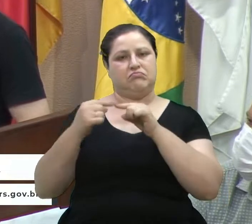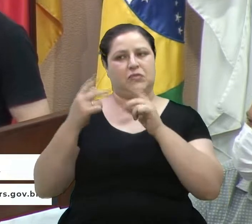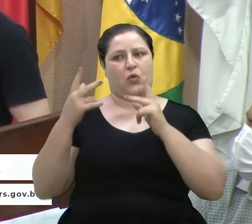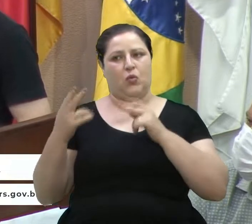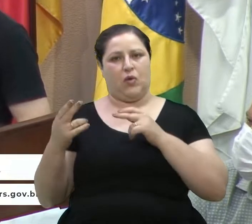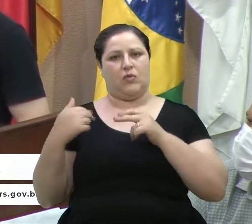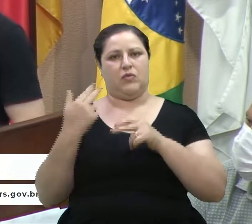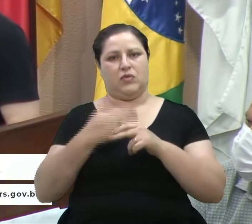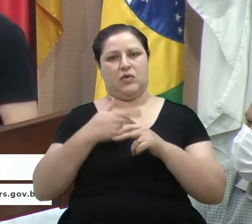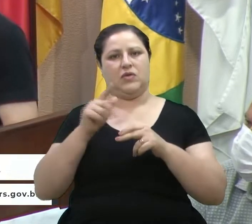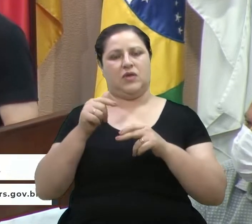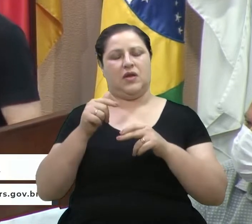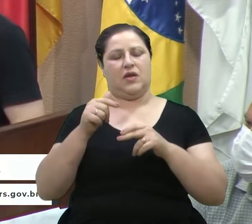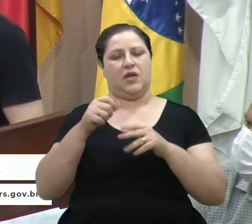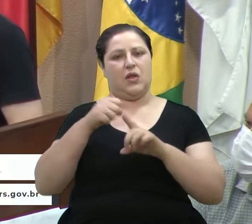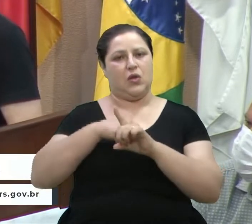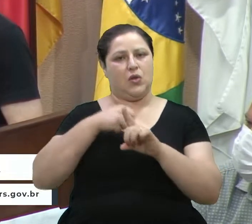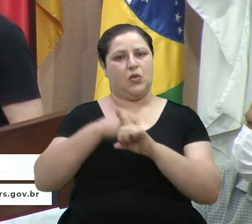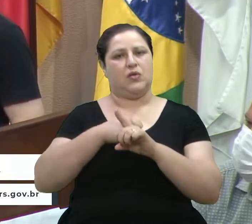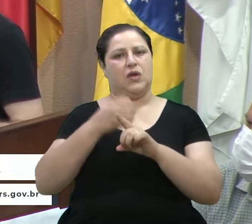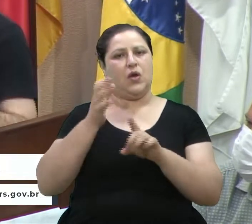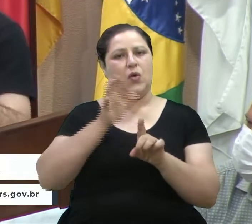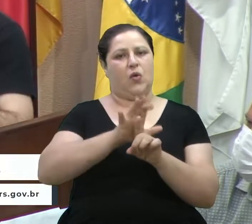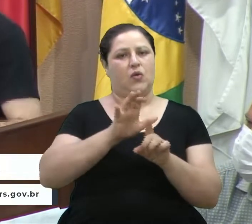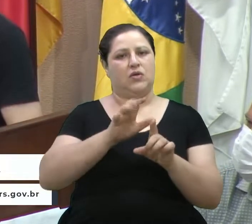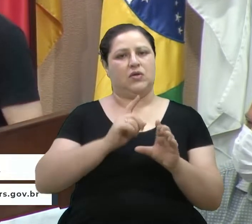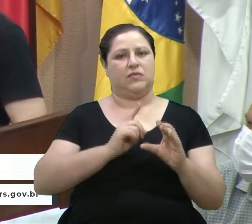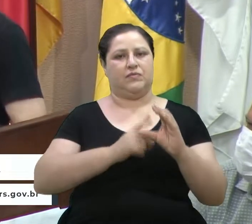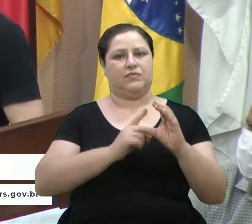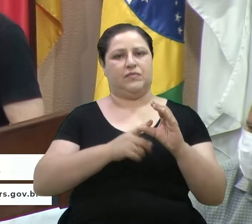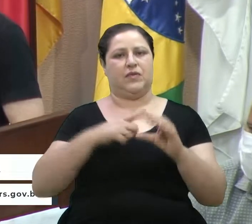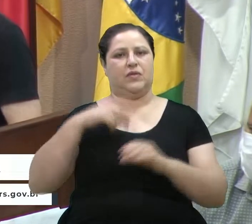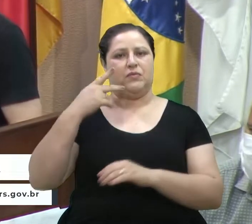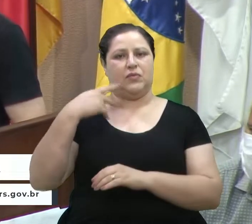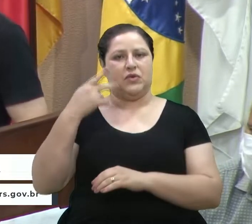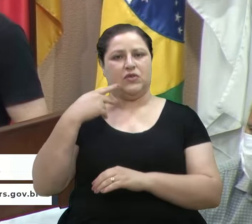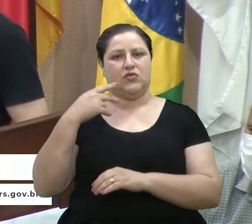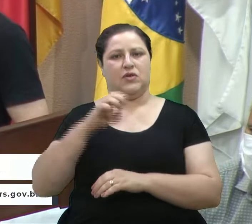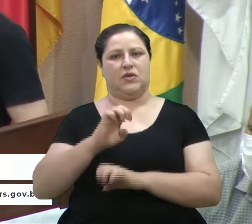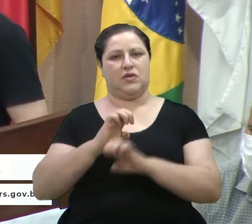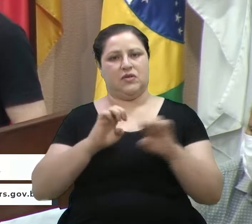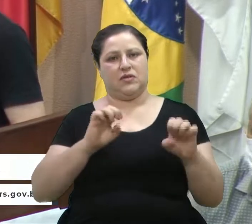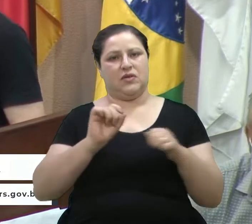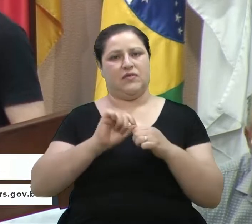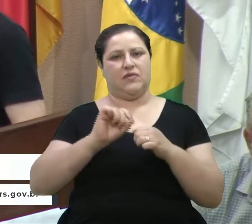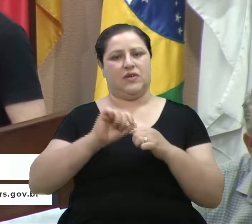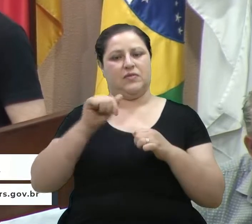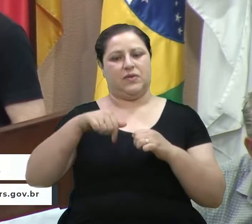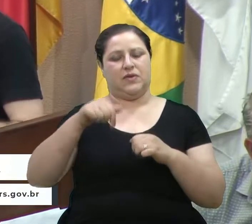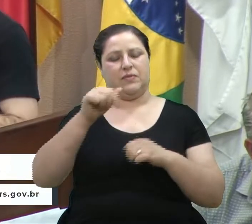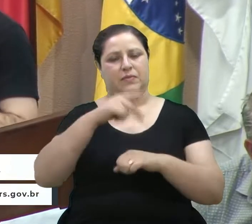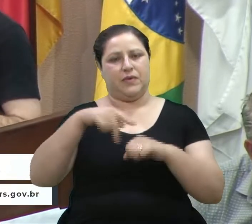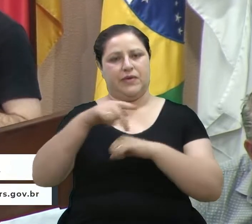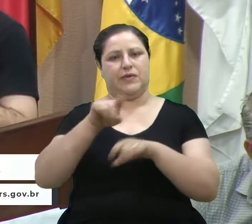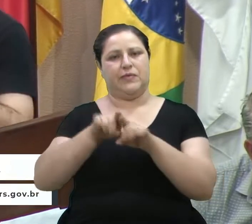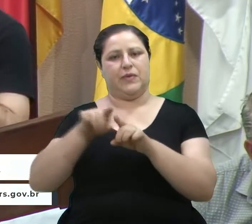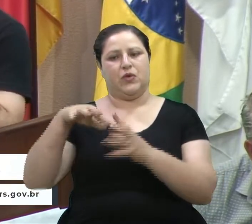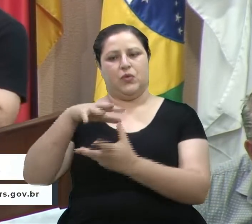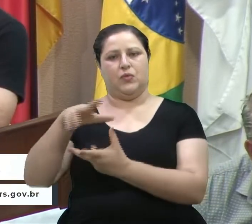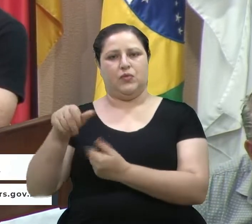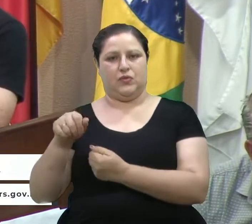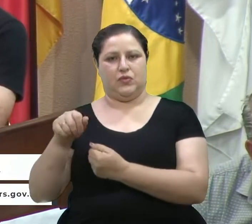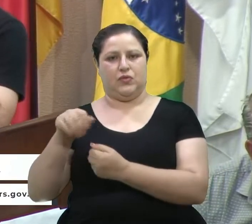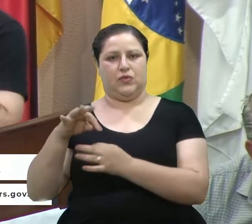o comunismo não avançar, né? As políticas de esquerda, que já fez tanto mal para esse país e faz para o mundo inteiro. Então, a gente vai estar